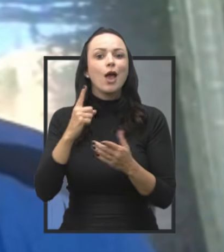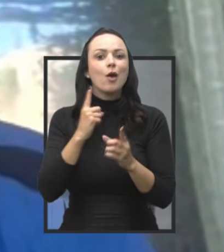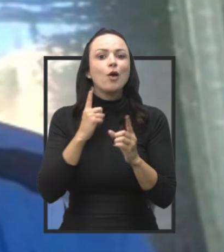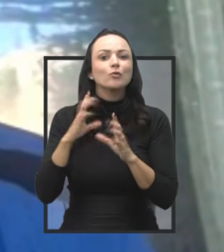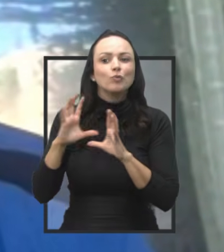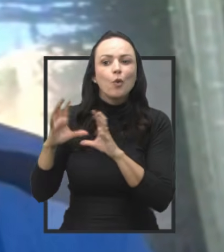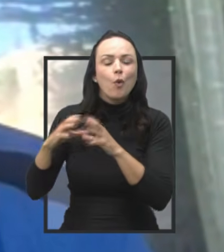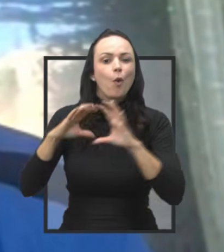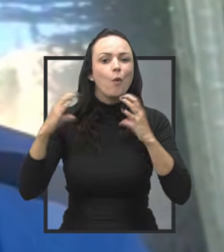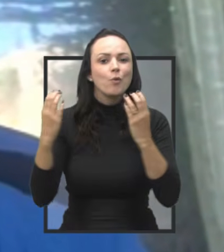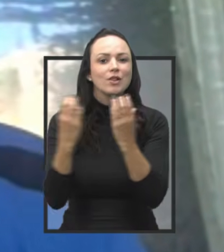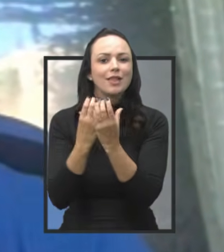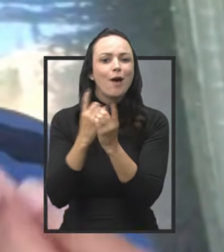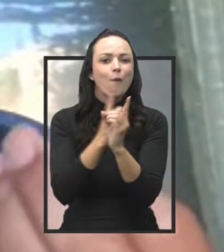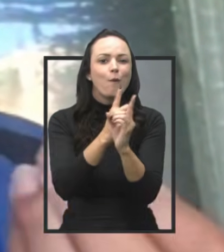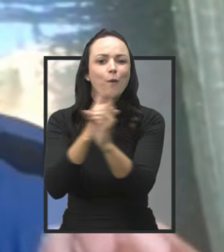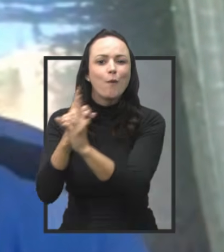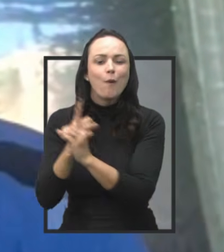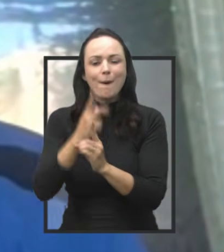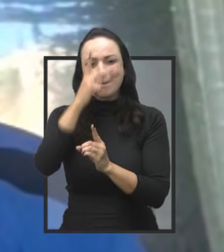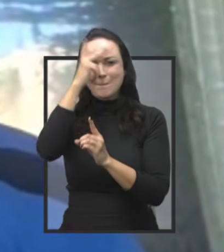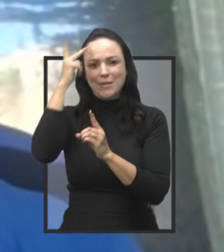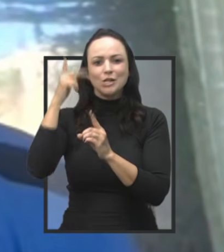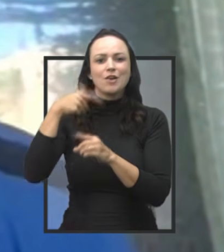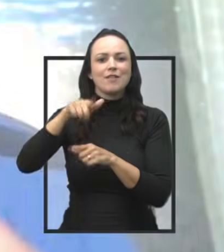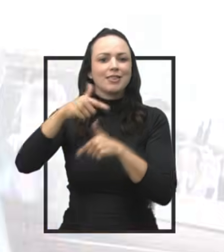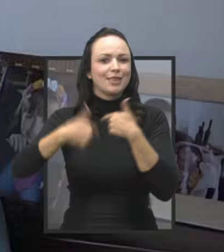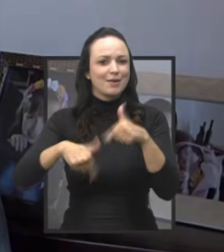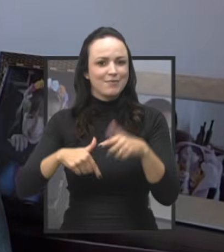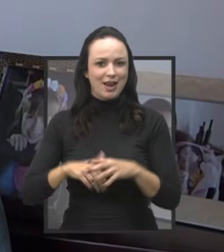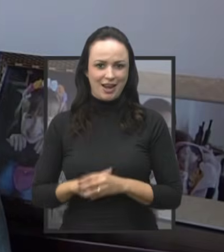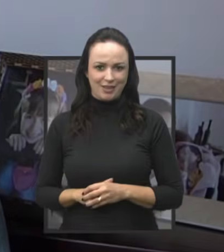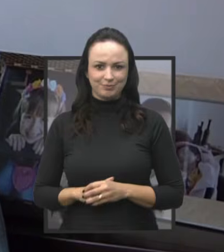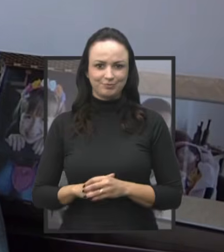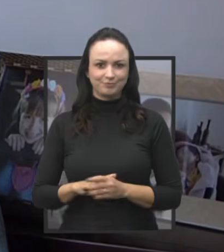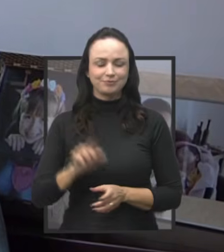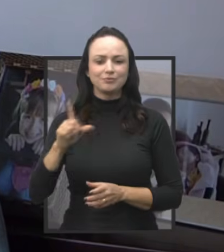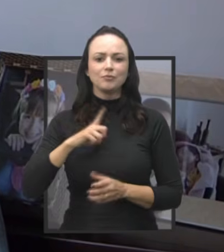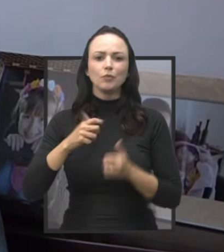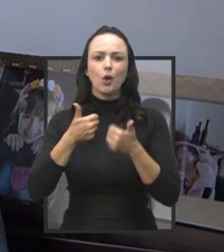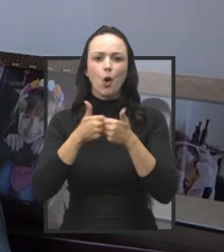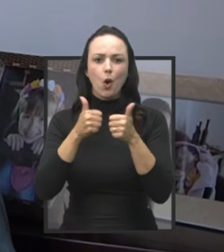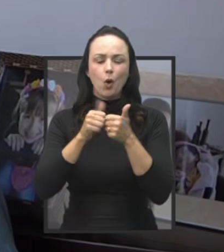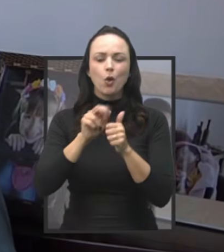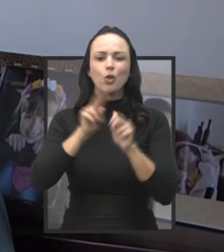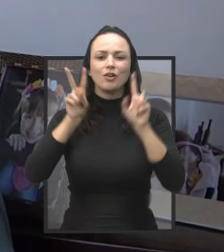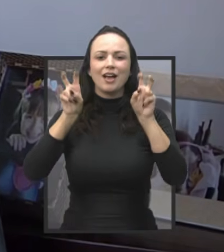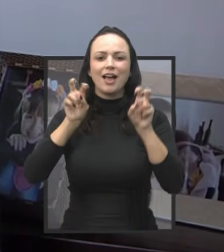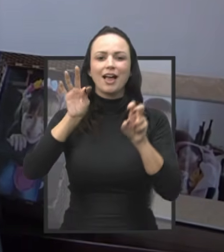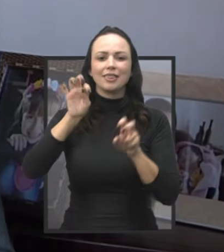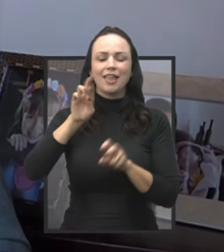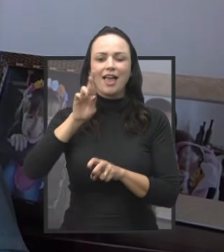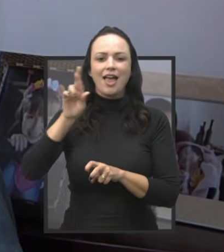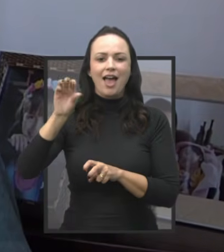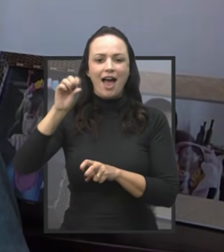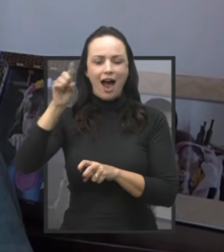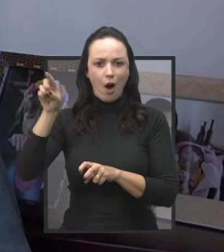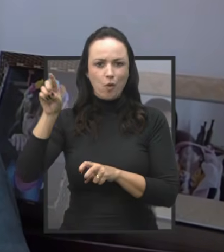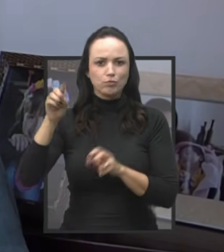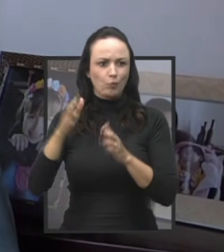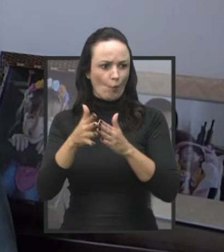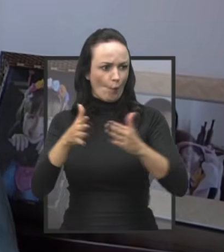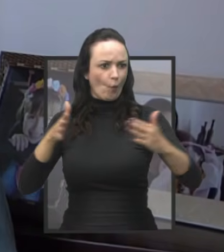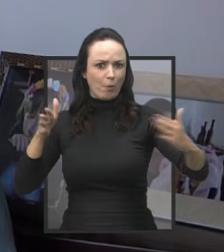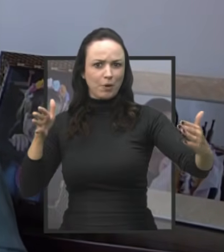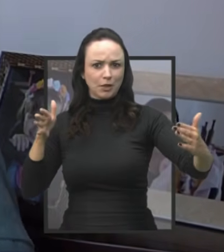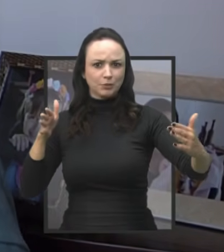de encontro da comunidade, pessoas que iam trabalhar. Ele tinha um ônibus, ele tinha o apelido de Terrão, um ônibus